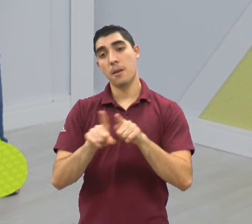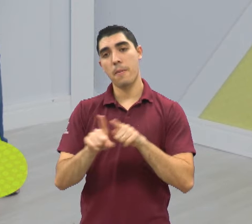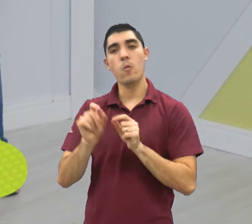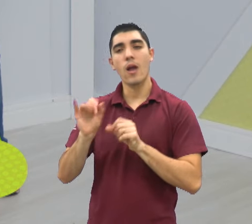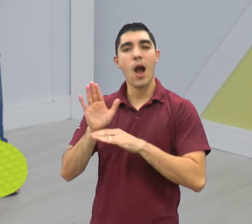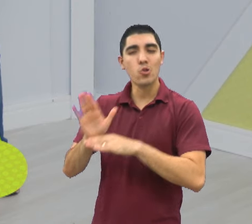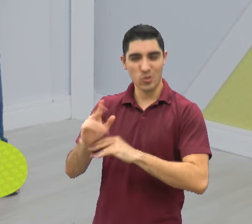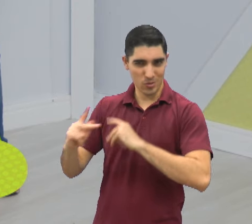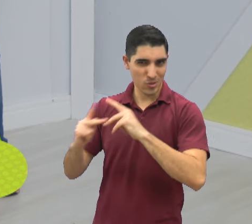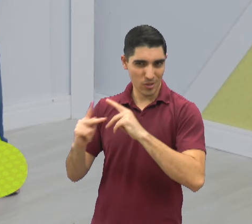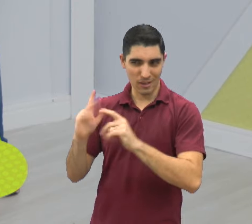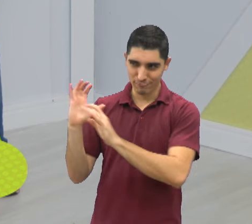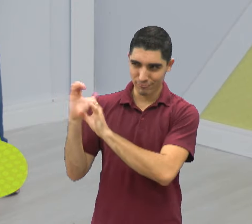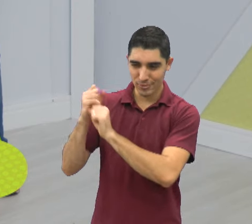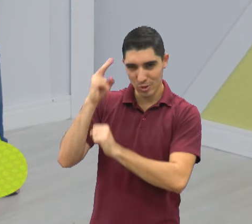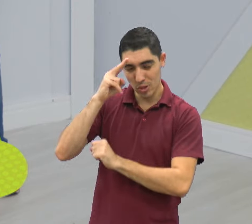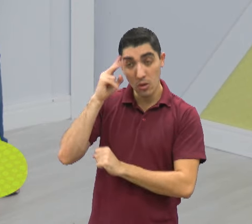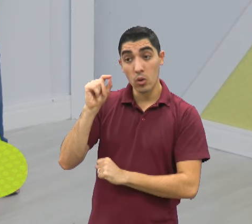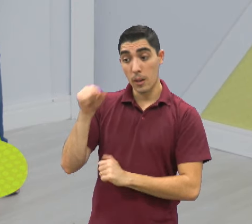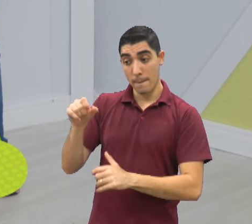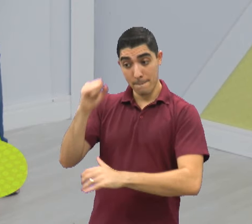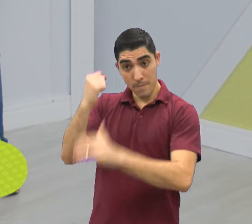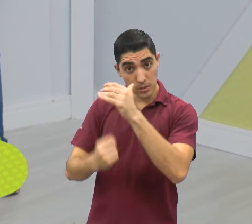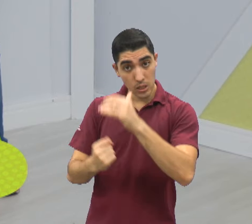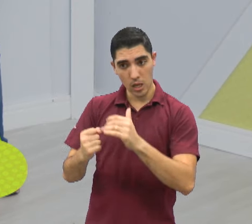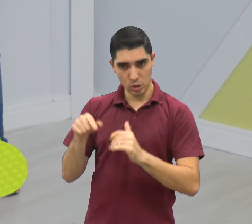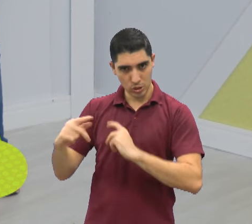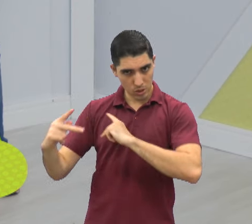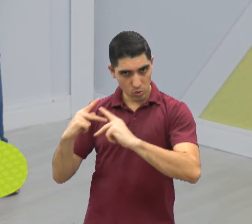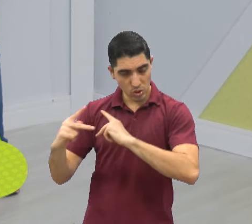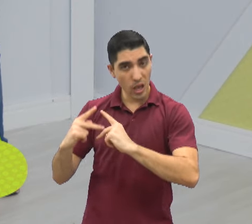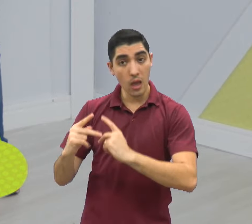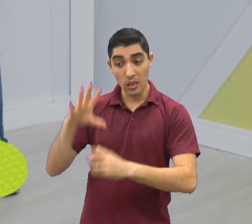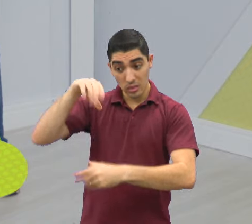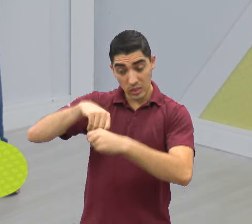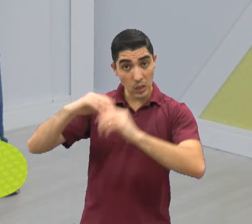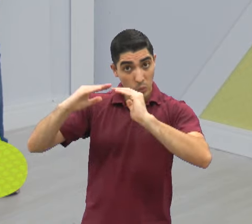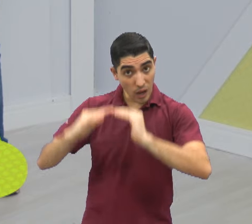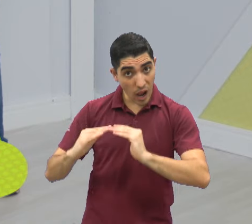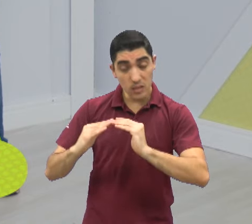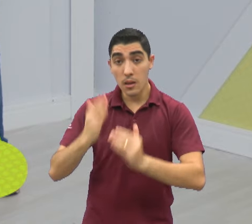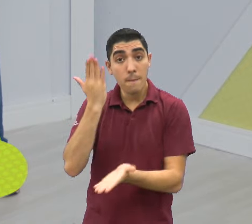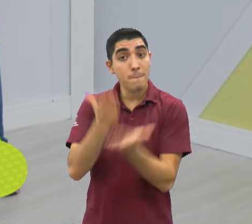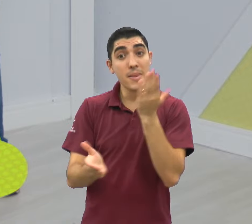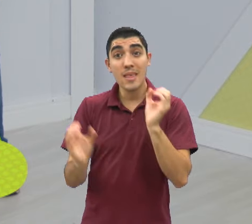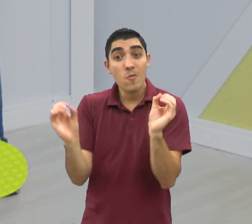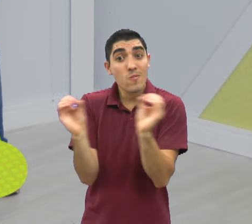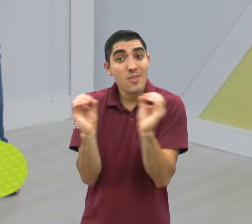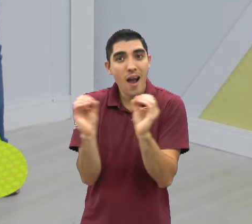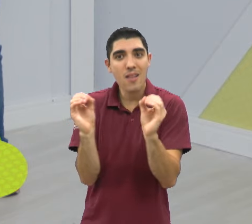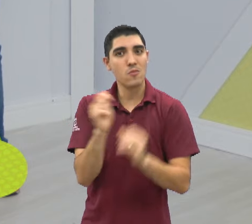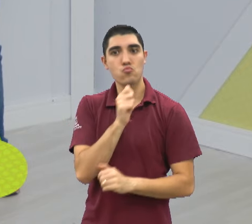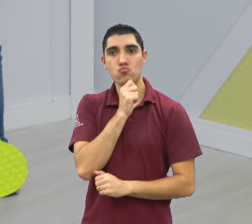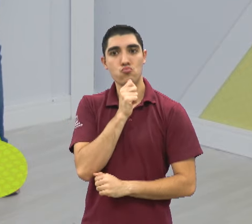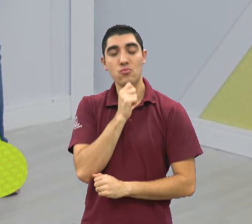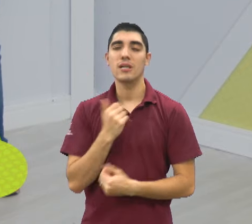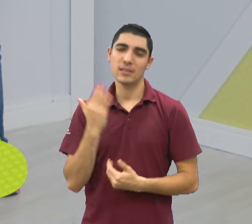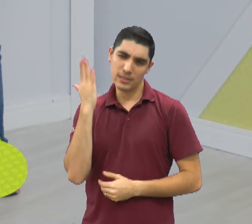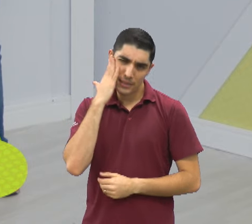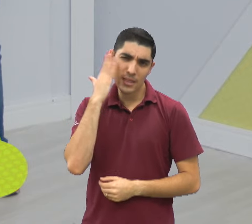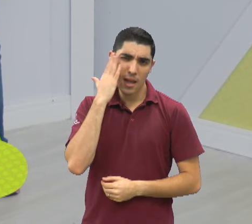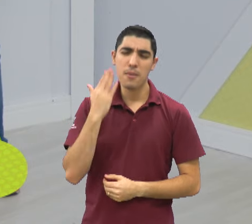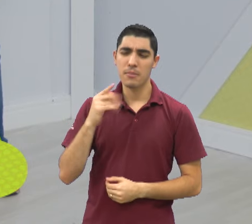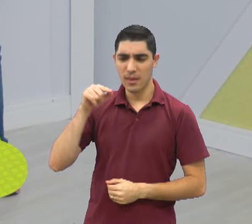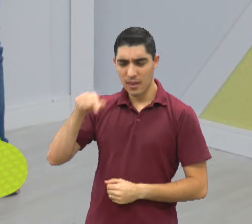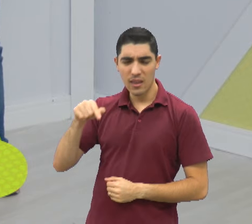que o time de basquete não perdeu jogando na Arena, né? Então é um bom retrospecto também. A gente sabe que isso aí não entra em quadro, fica mais para os números que estão do